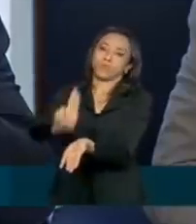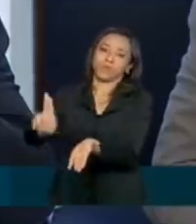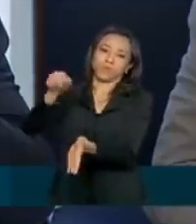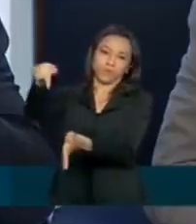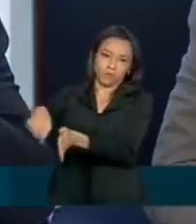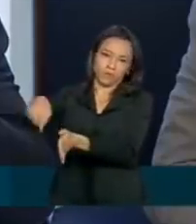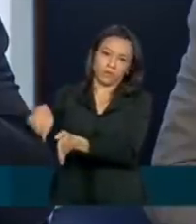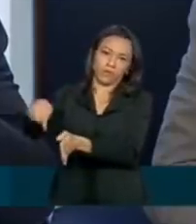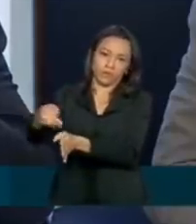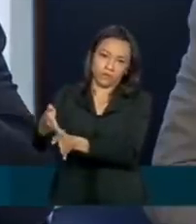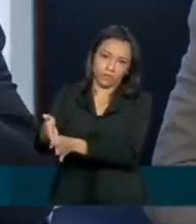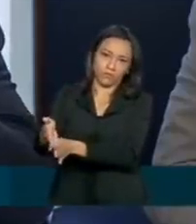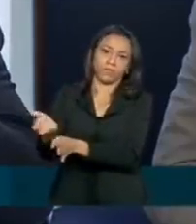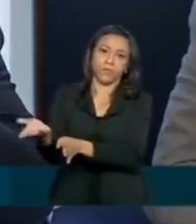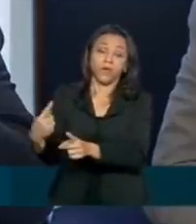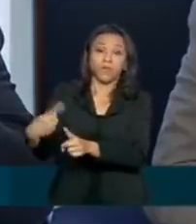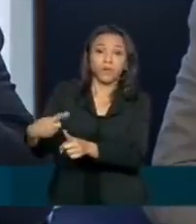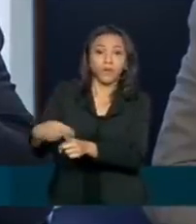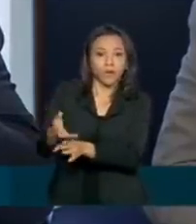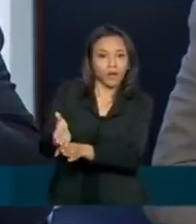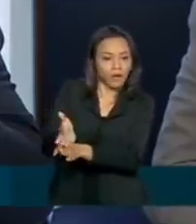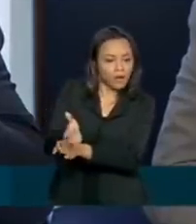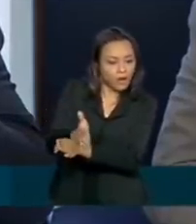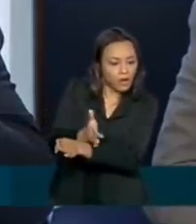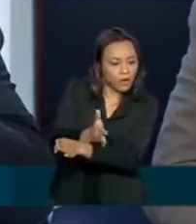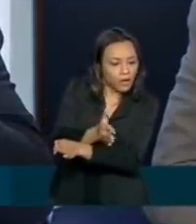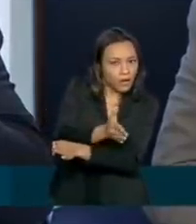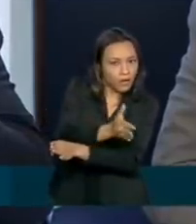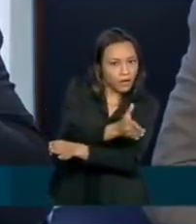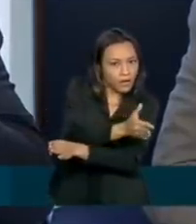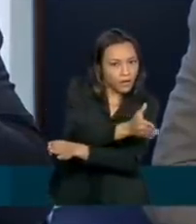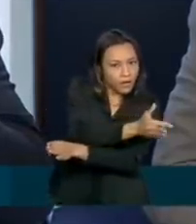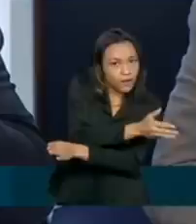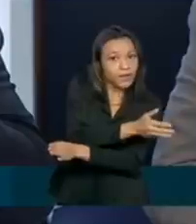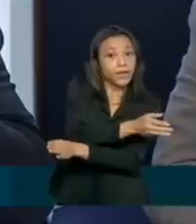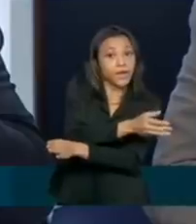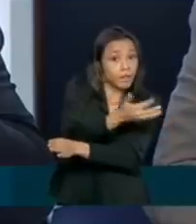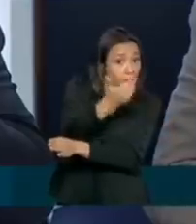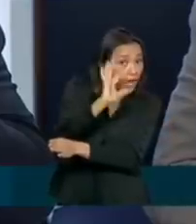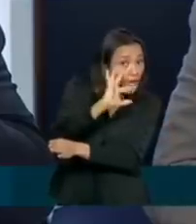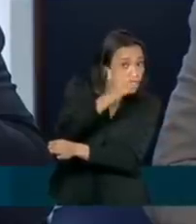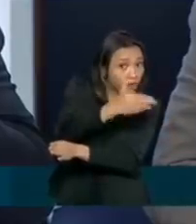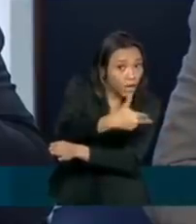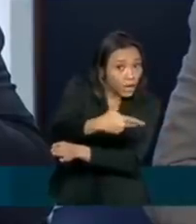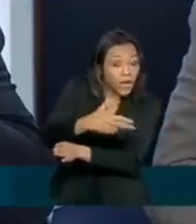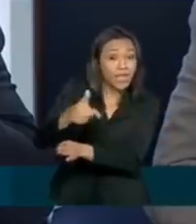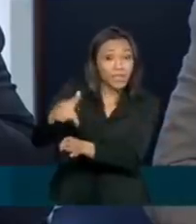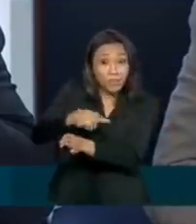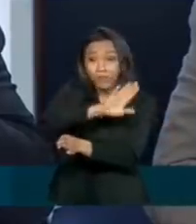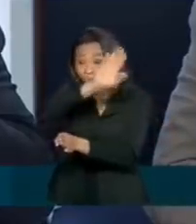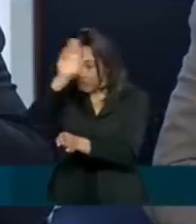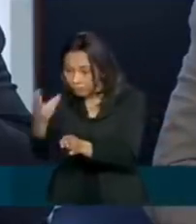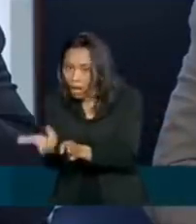a resolutividade positiva depois que cai na UTI, ela é pequena.